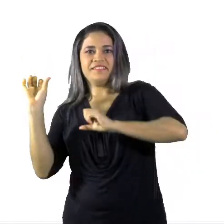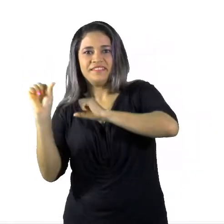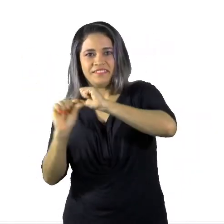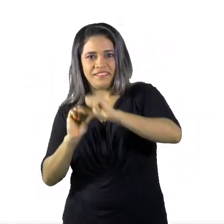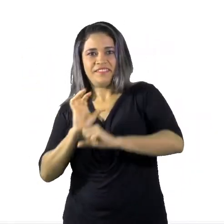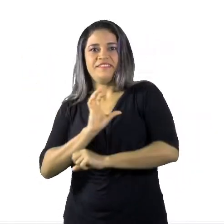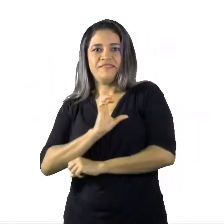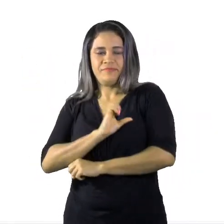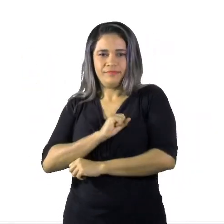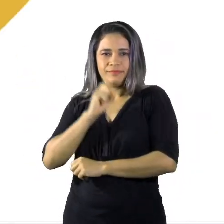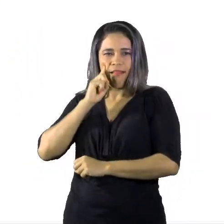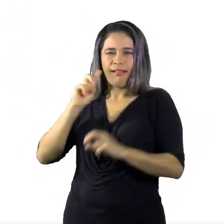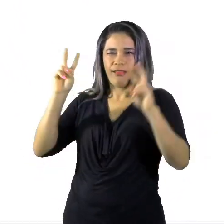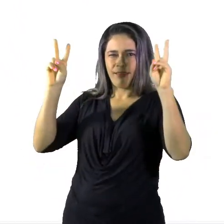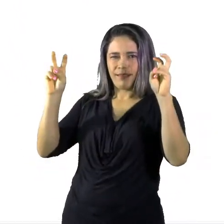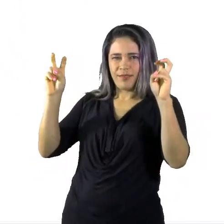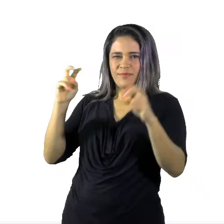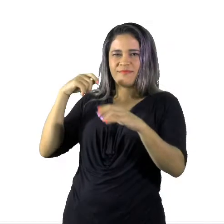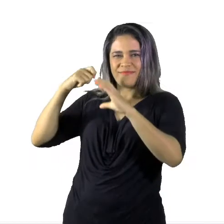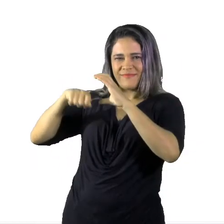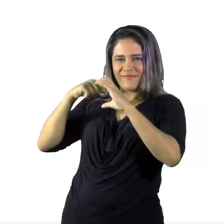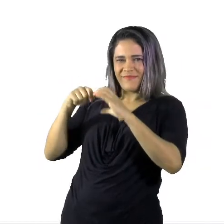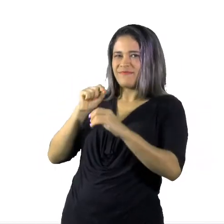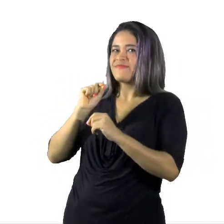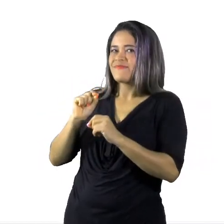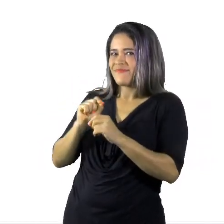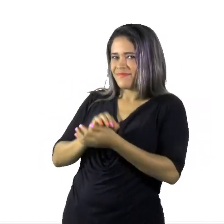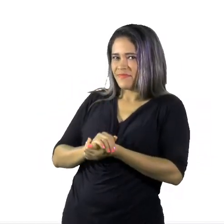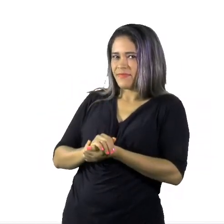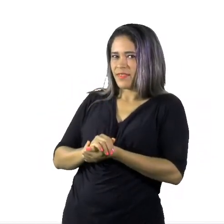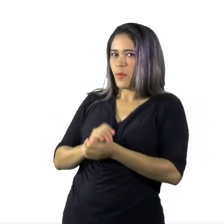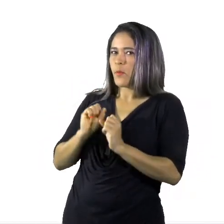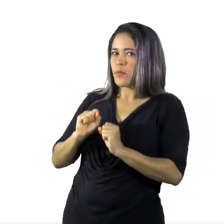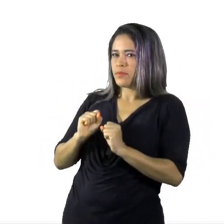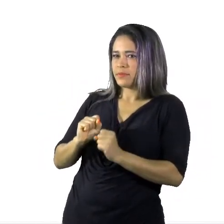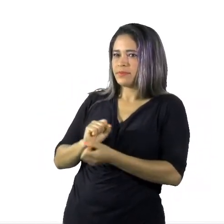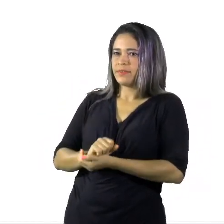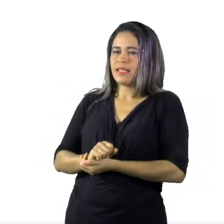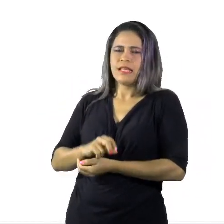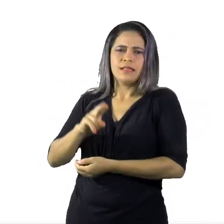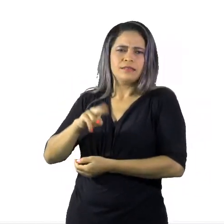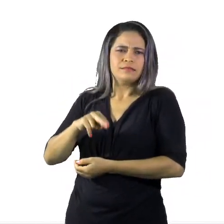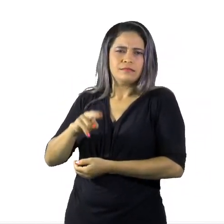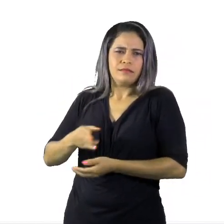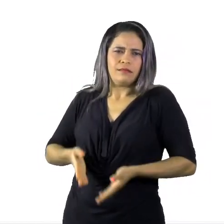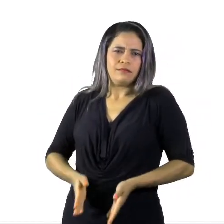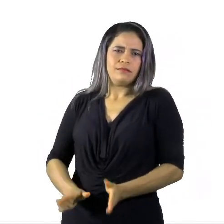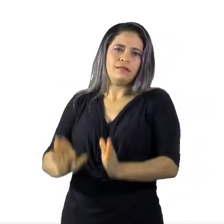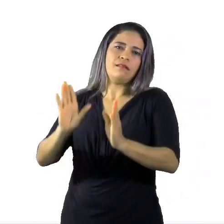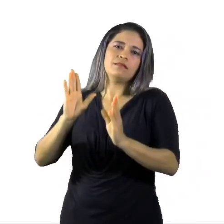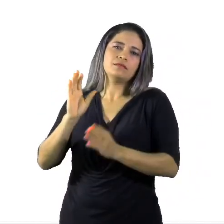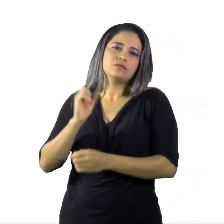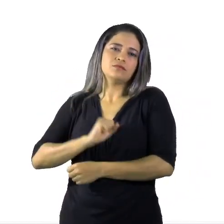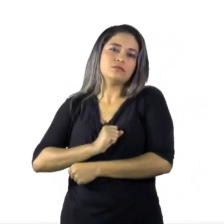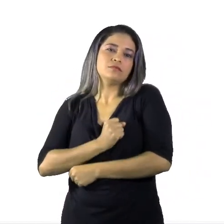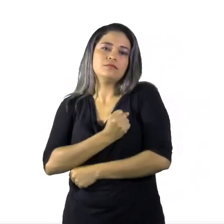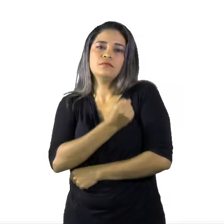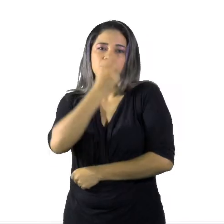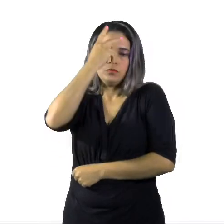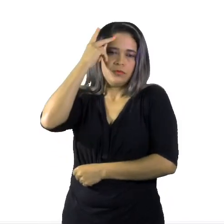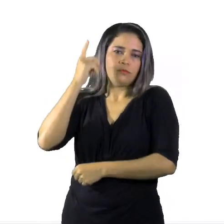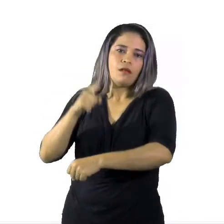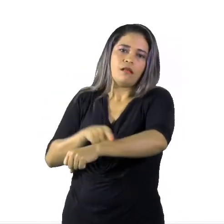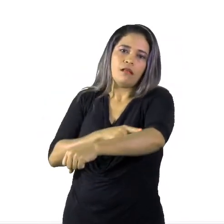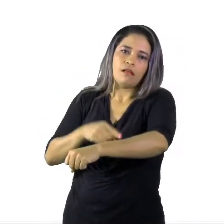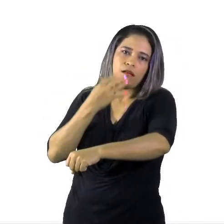legenda para esse vídeo poderia muito bem ser: ninguém nasce odiando outra pessoa pela cor de sua pele, por sua origem ou